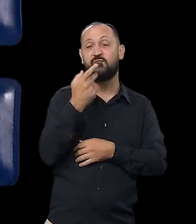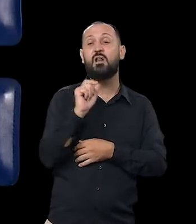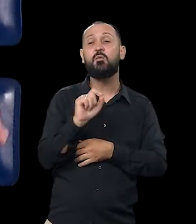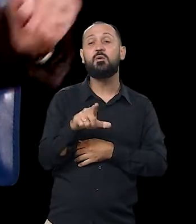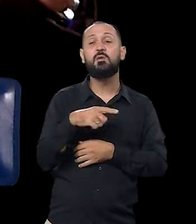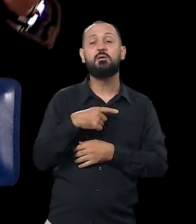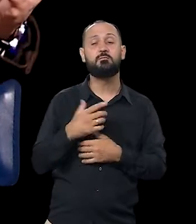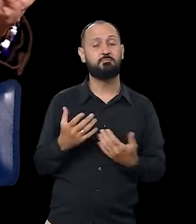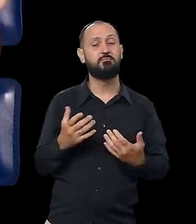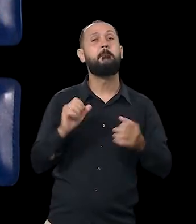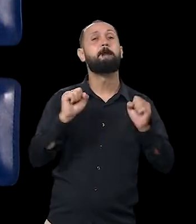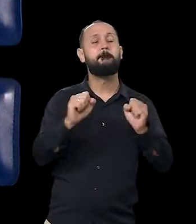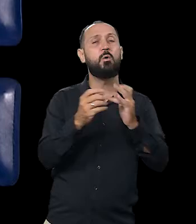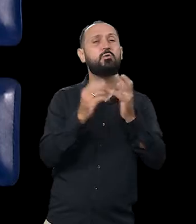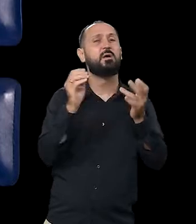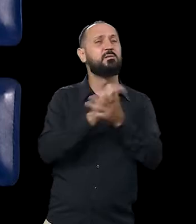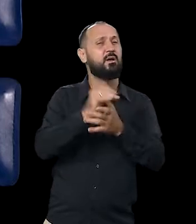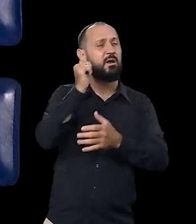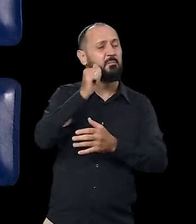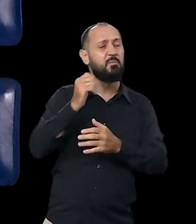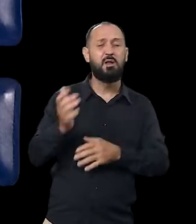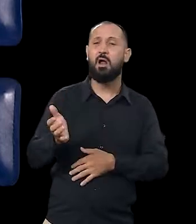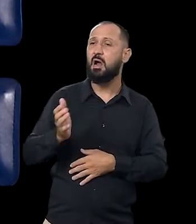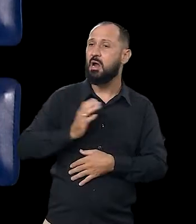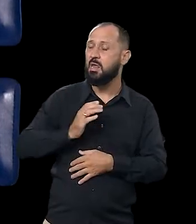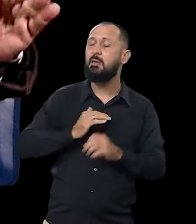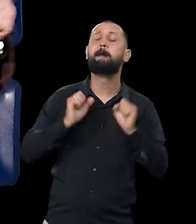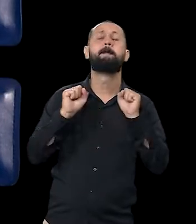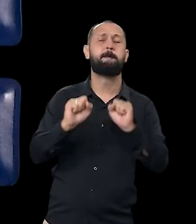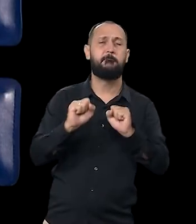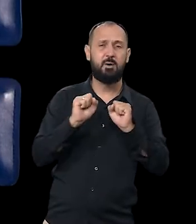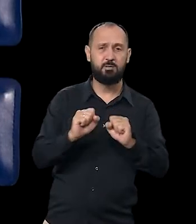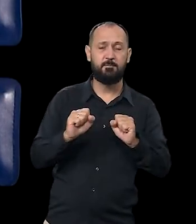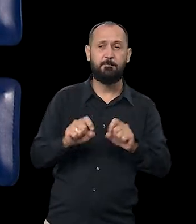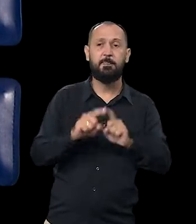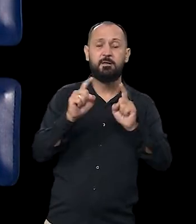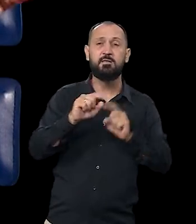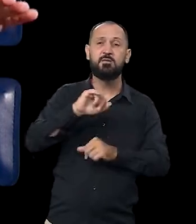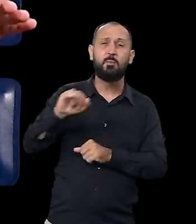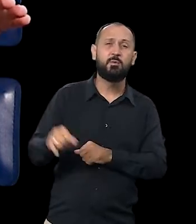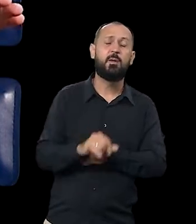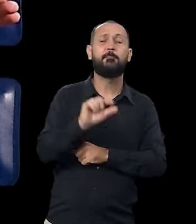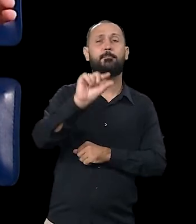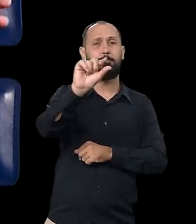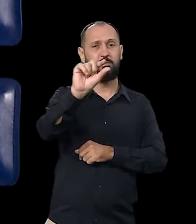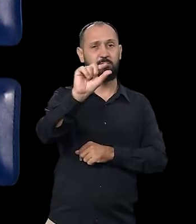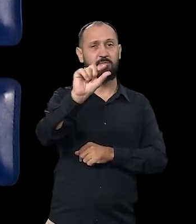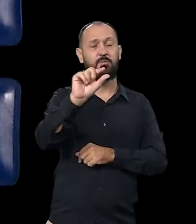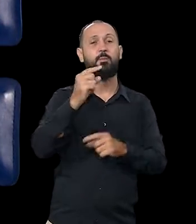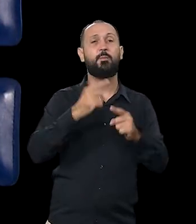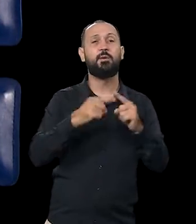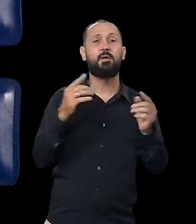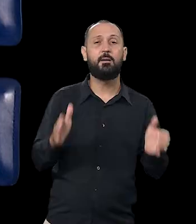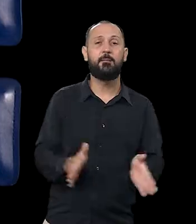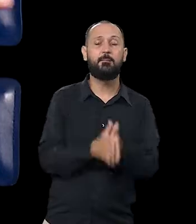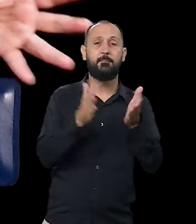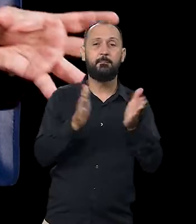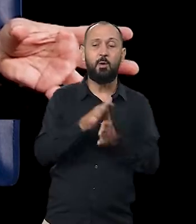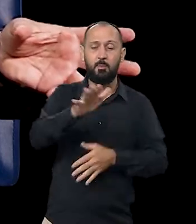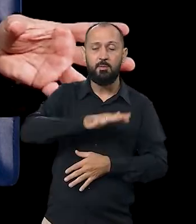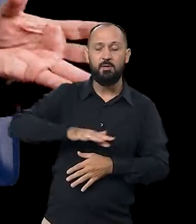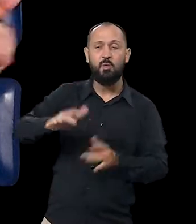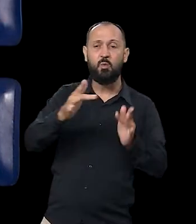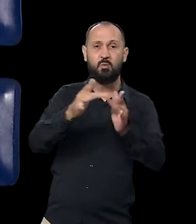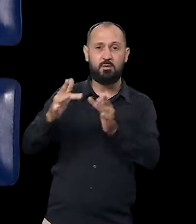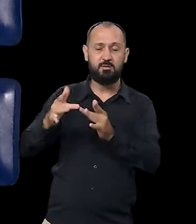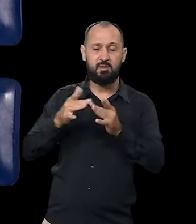ela dizia, olha, ela falava, você pode casar com uma mulher rica. Ela dizia para mim, mas essa chance é muito pequena, porque pobre convive no